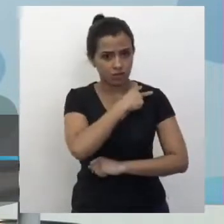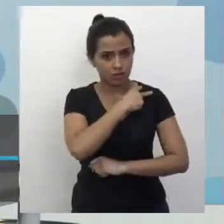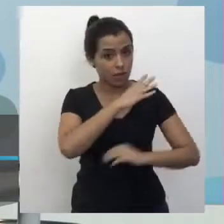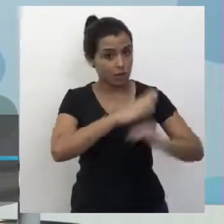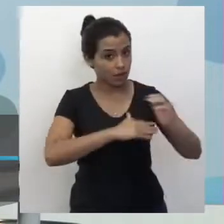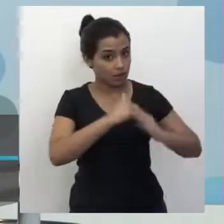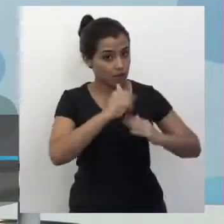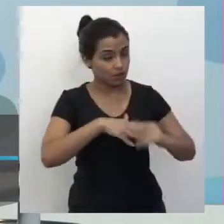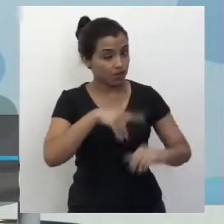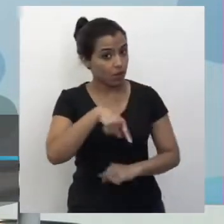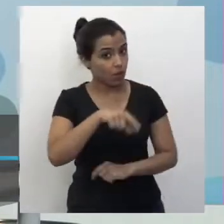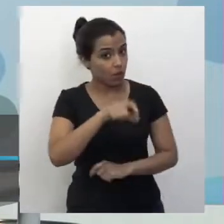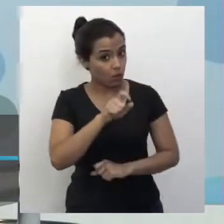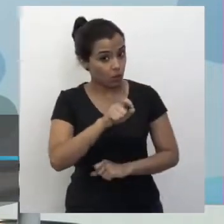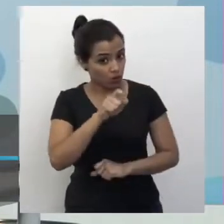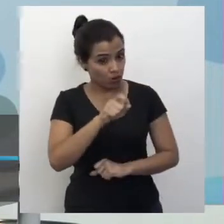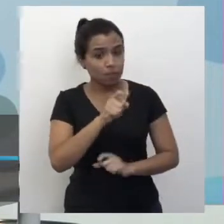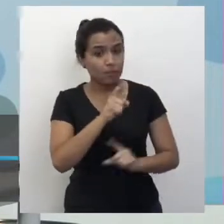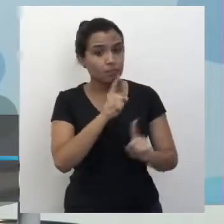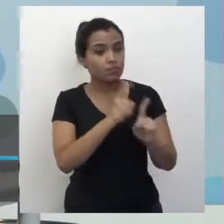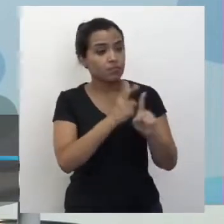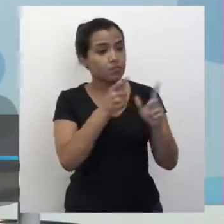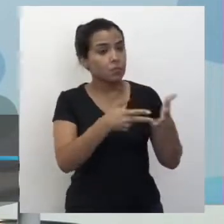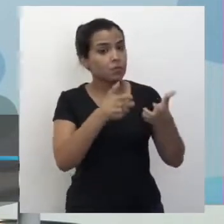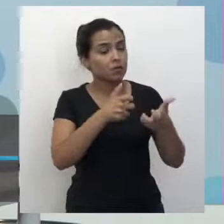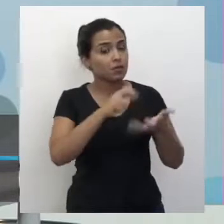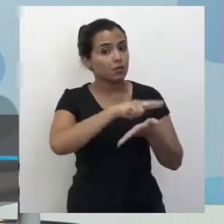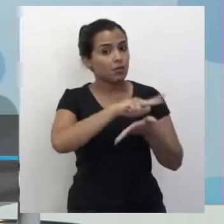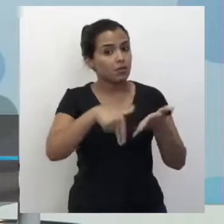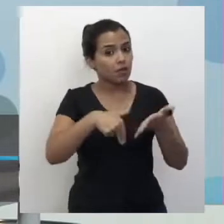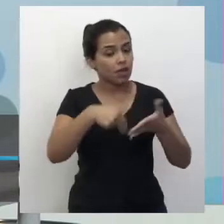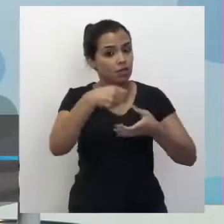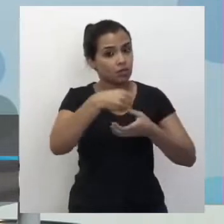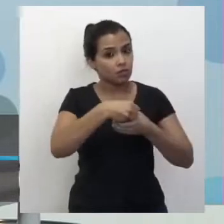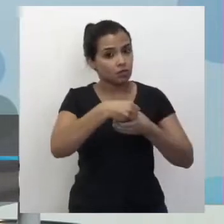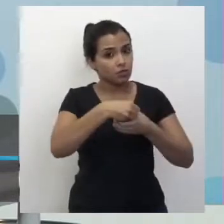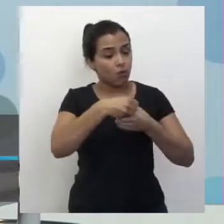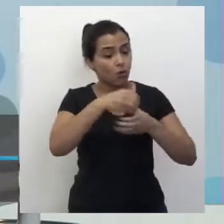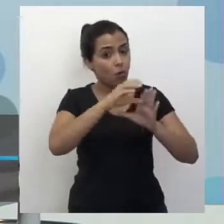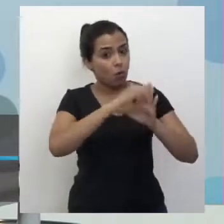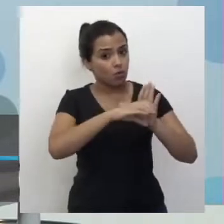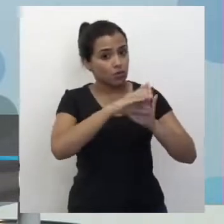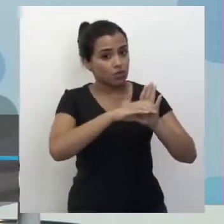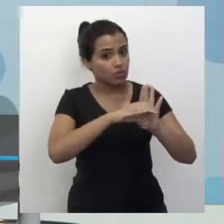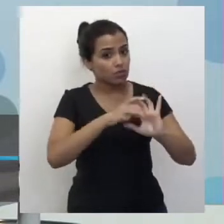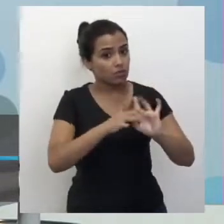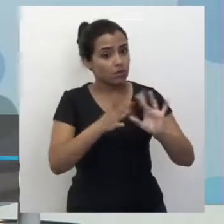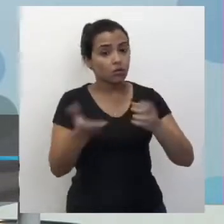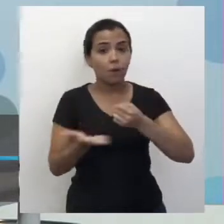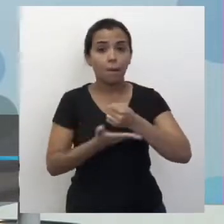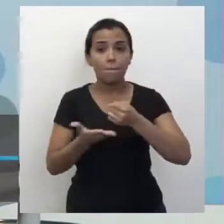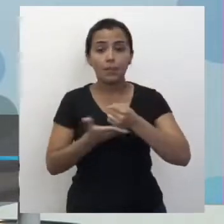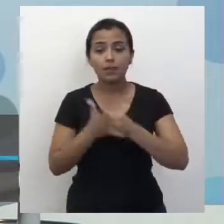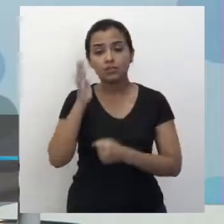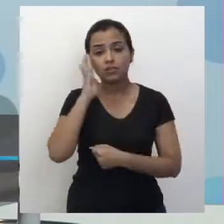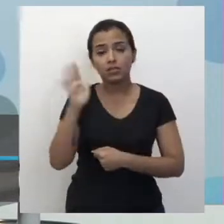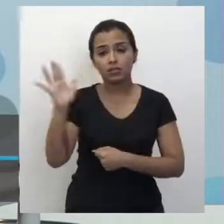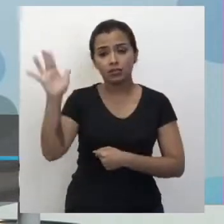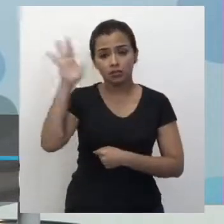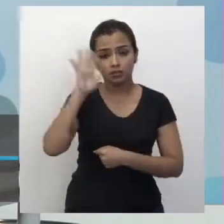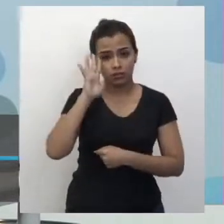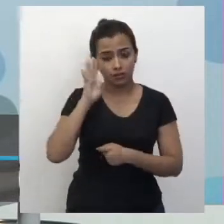ela é justamente identificar diferentes conceitos de liberdade com base em algumas teorias filosóficas. E é aqui que a gente